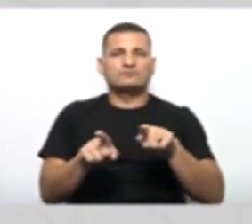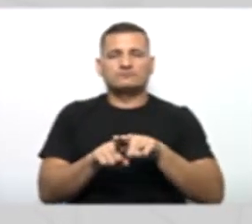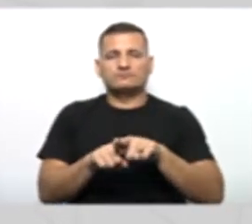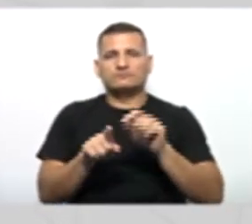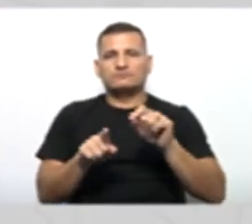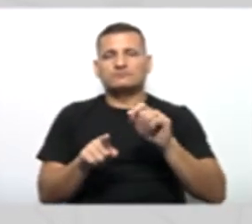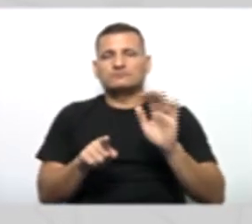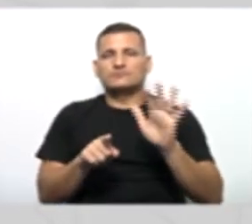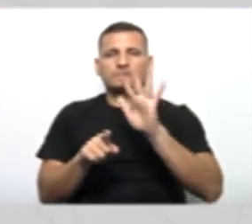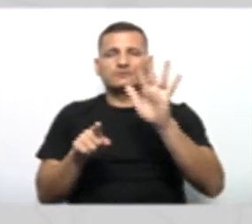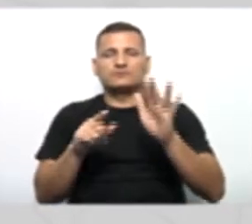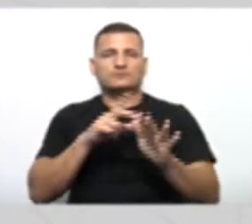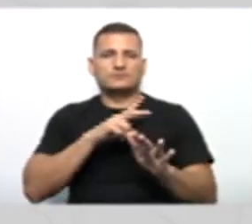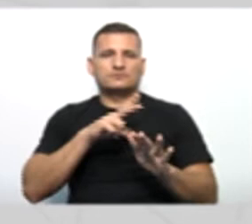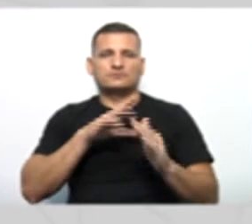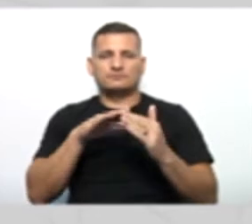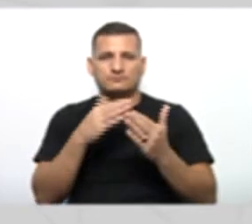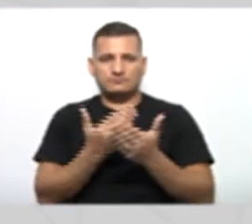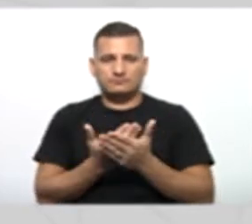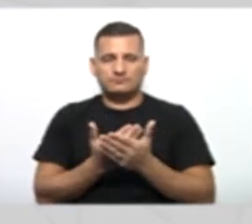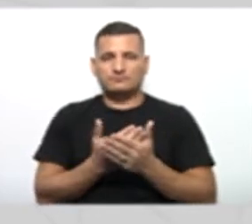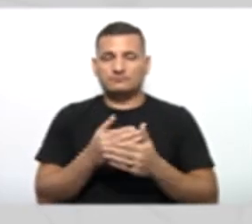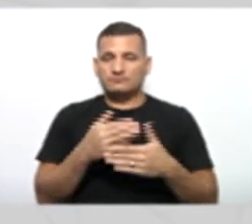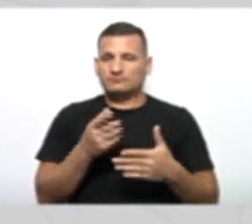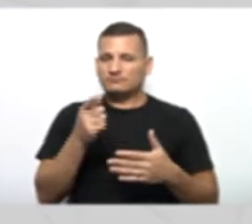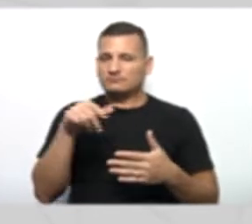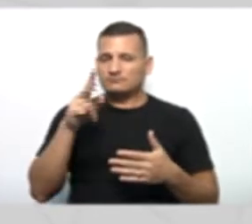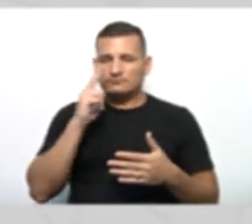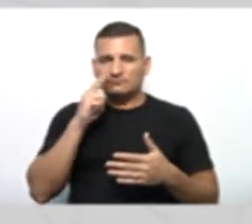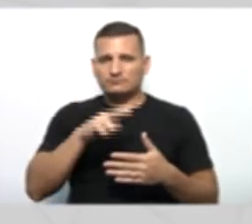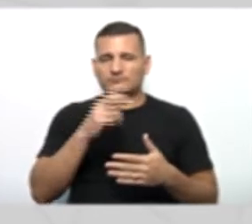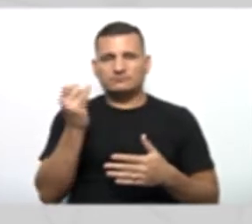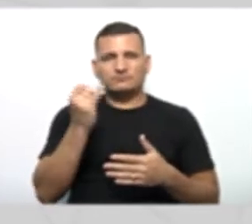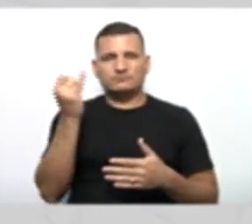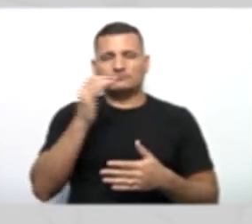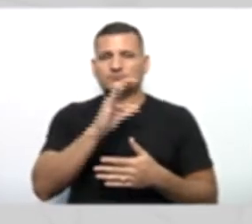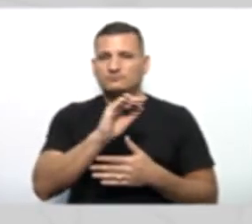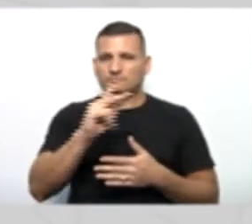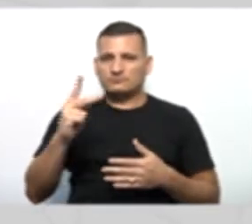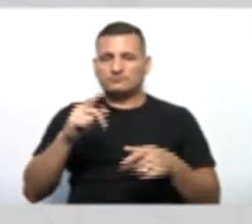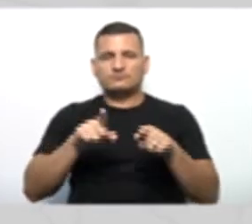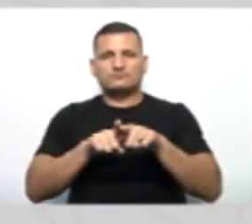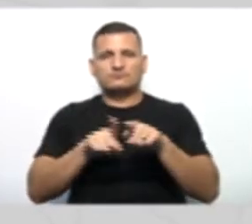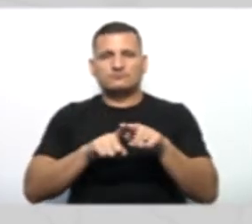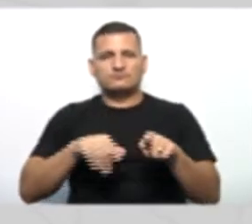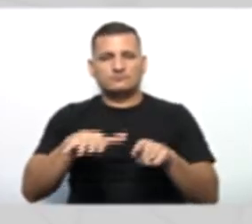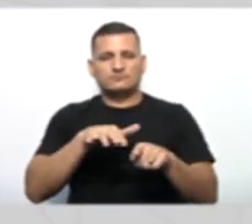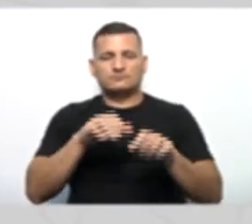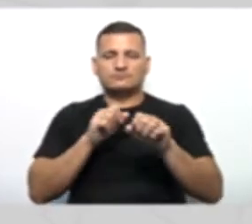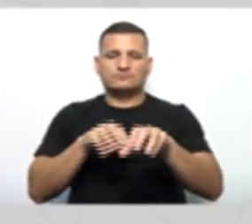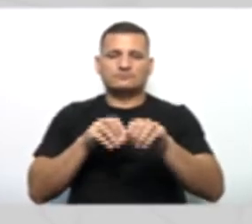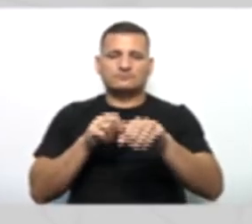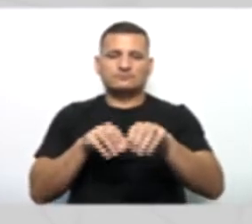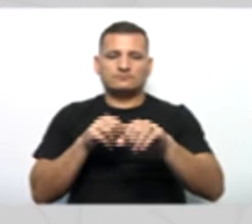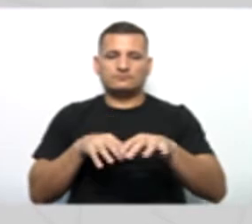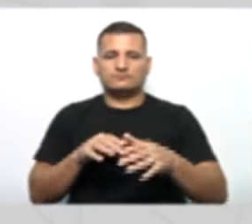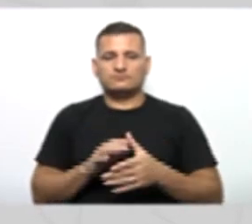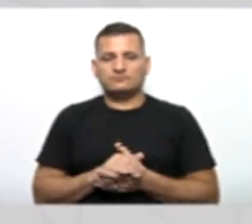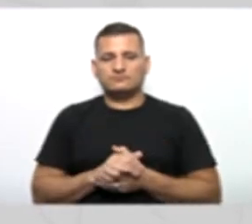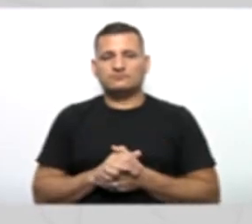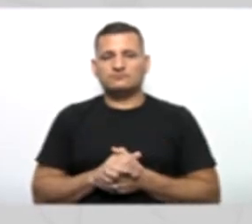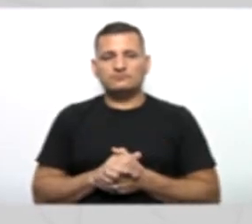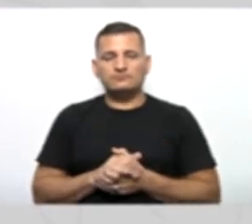oferecidas pelas escolas particulares vejam só a importância da cooperativa também no âmbito educacional os